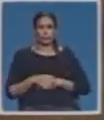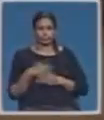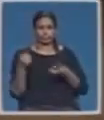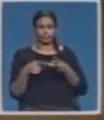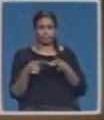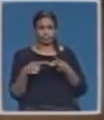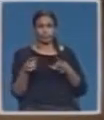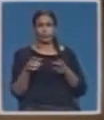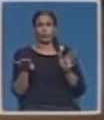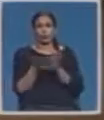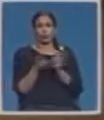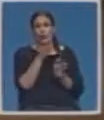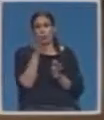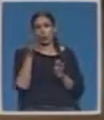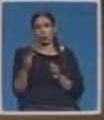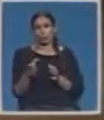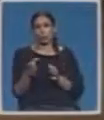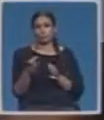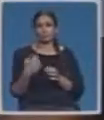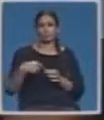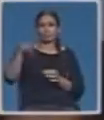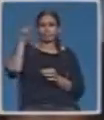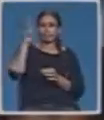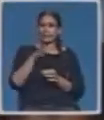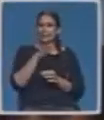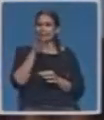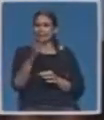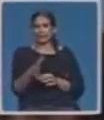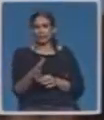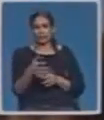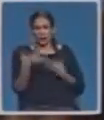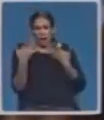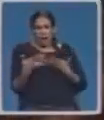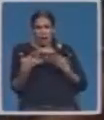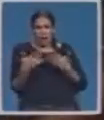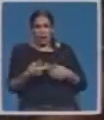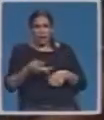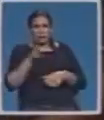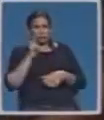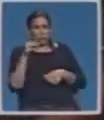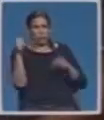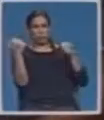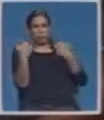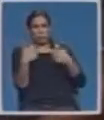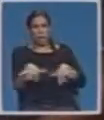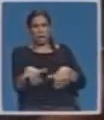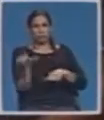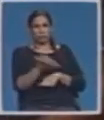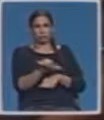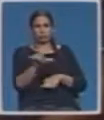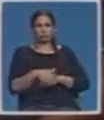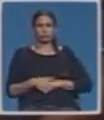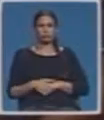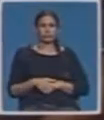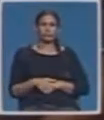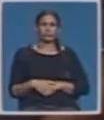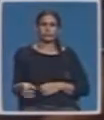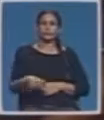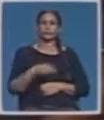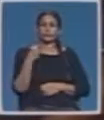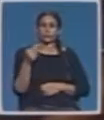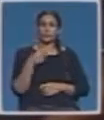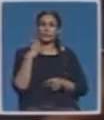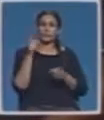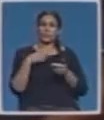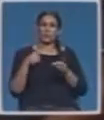cabeça de lista social-democrata critica a submissão do atual executivo. É uma preocupação manifestada